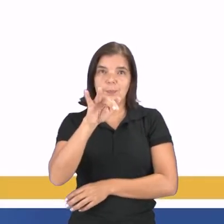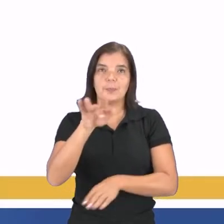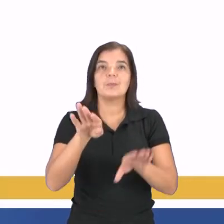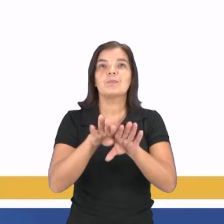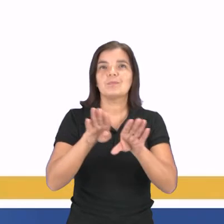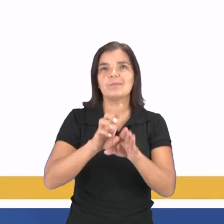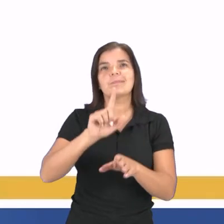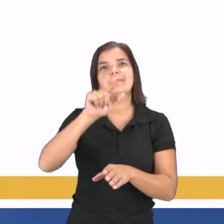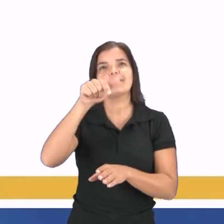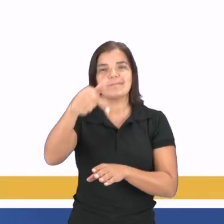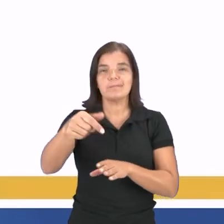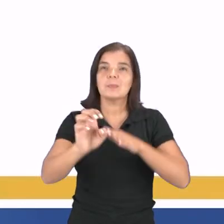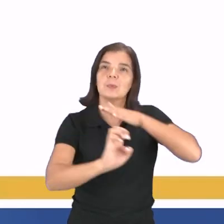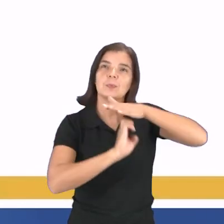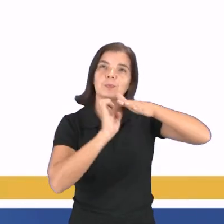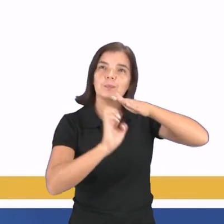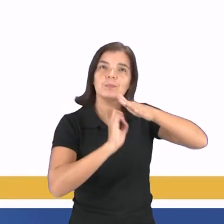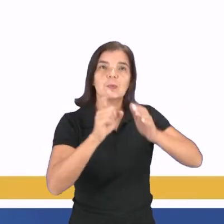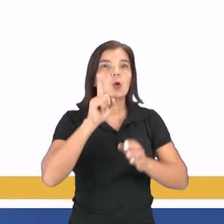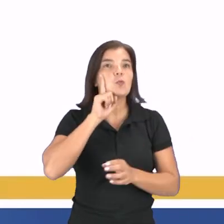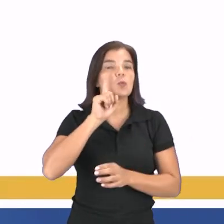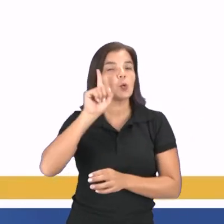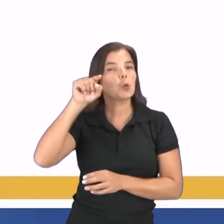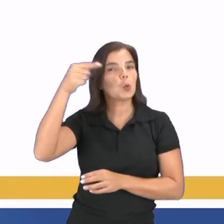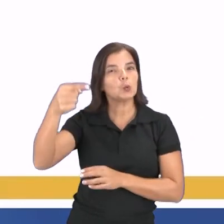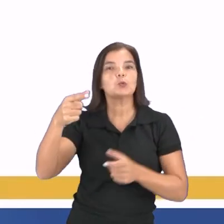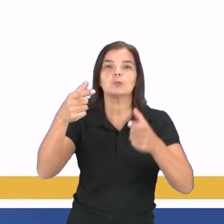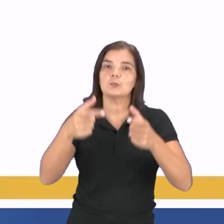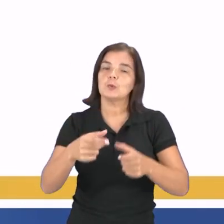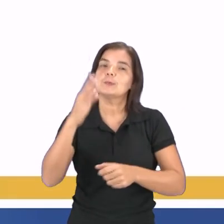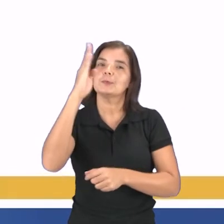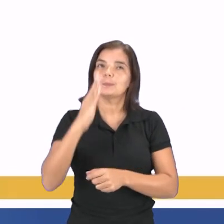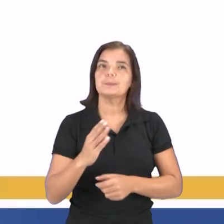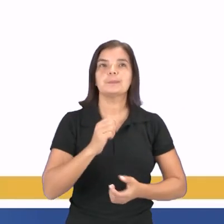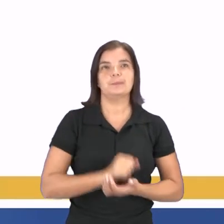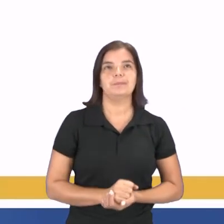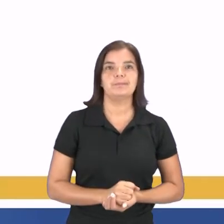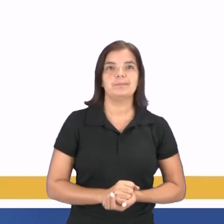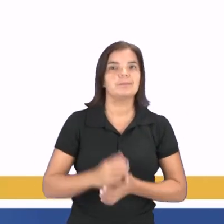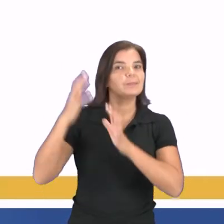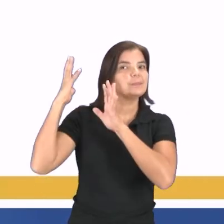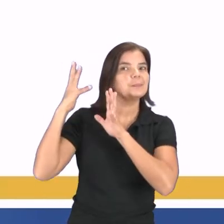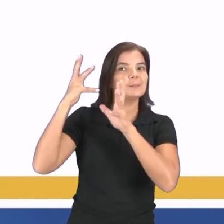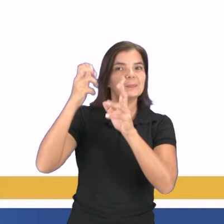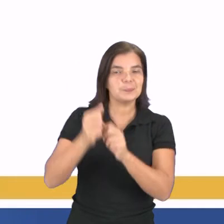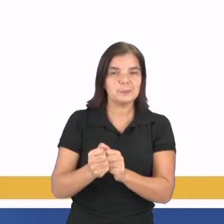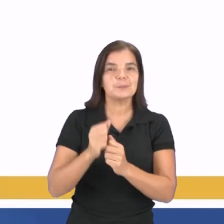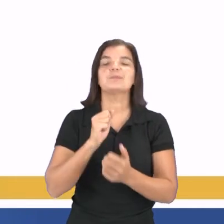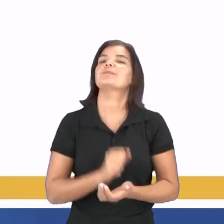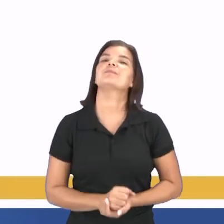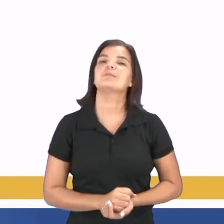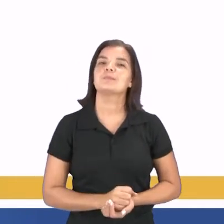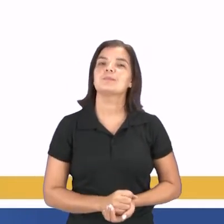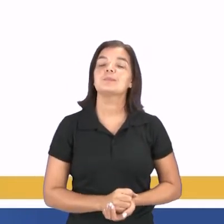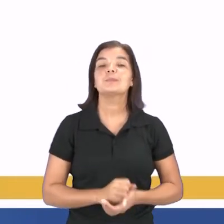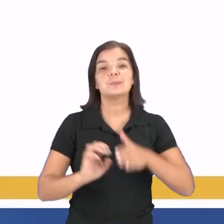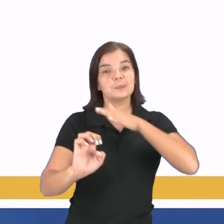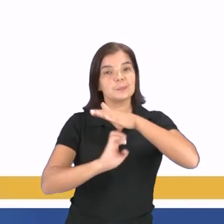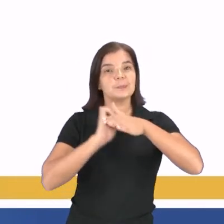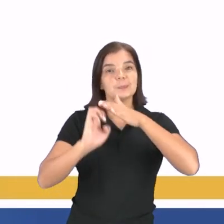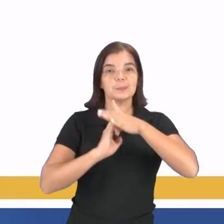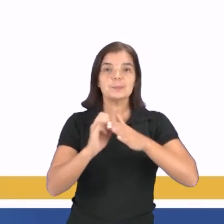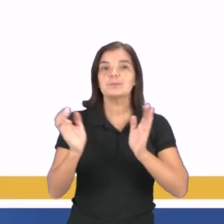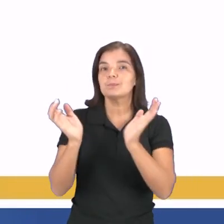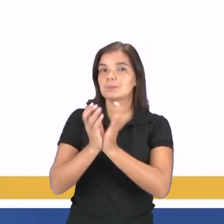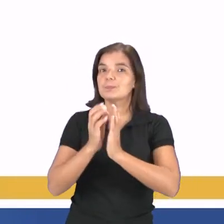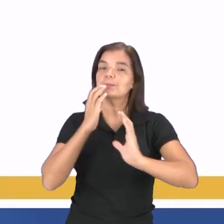Figner, como através da instalação de empresas estrangeiras em nosso território. Recapitulando um pouco sobre esse mercado fonográfico